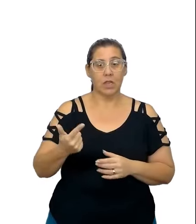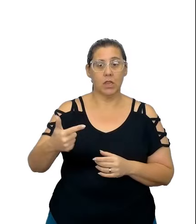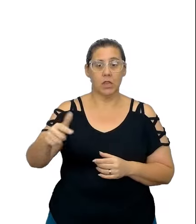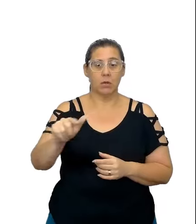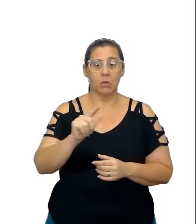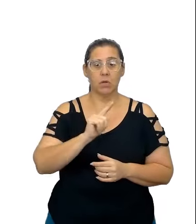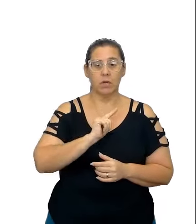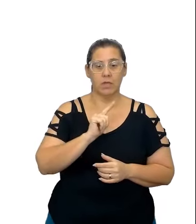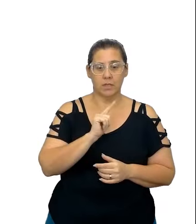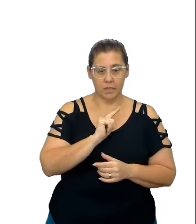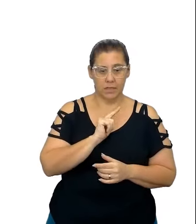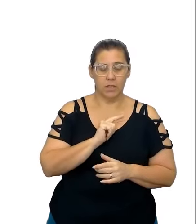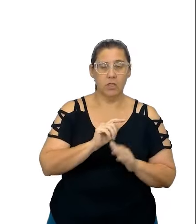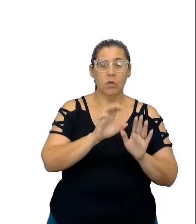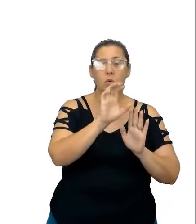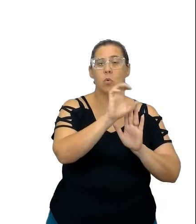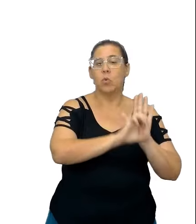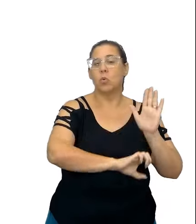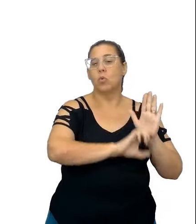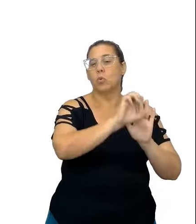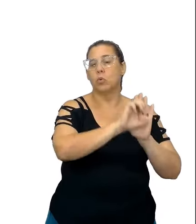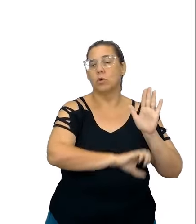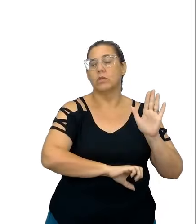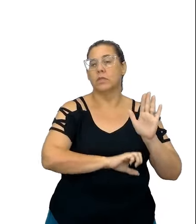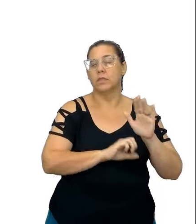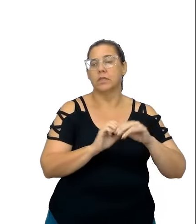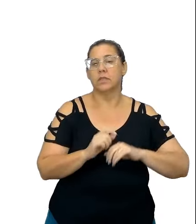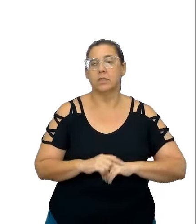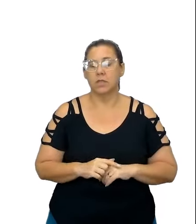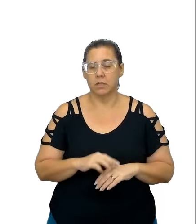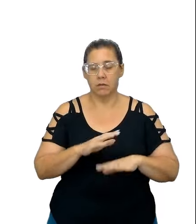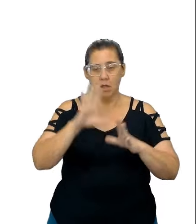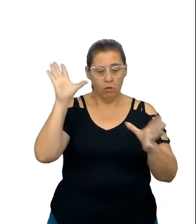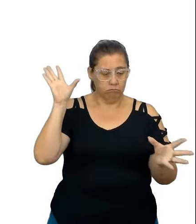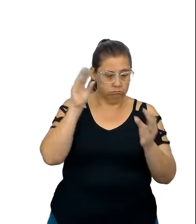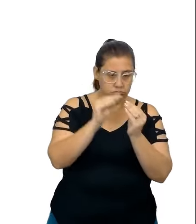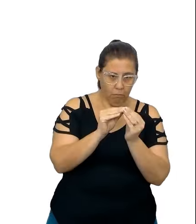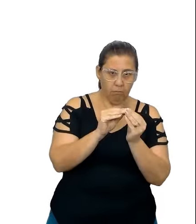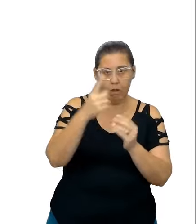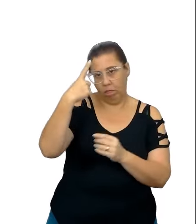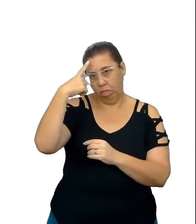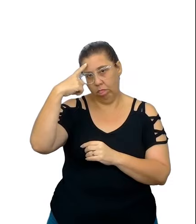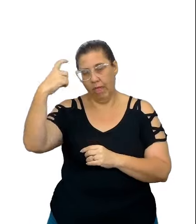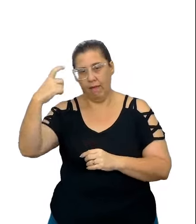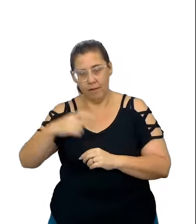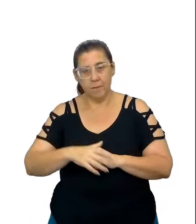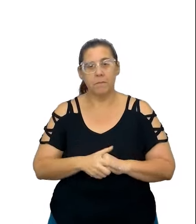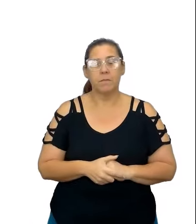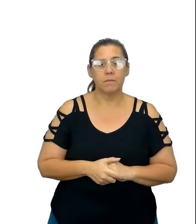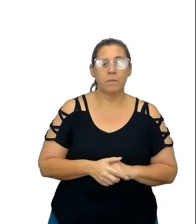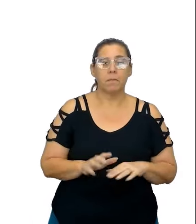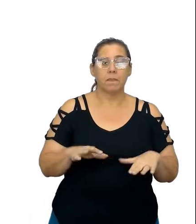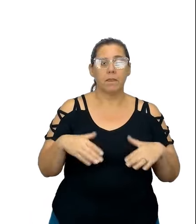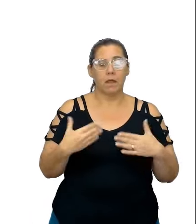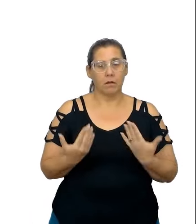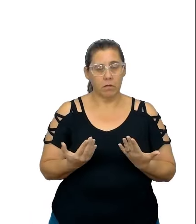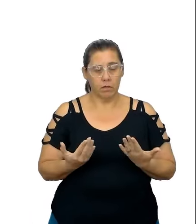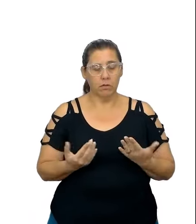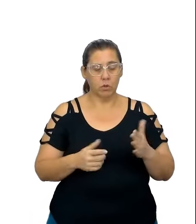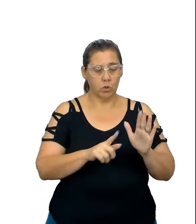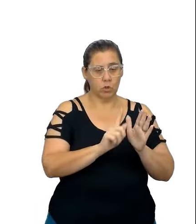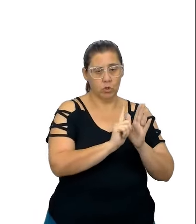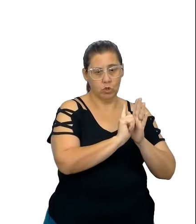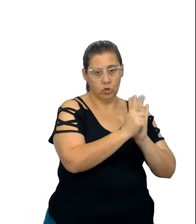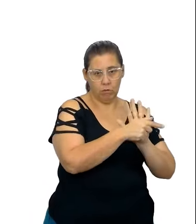seguida, já aparece um exercício em que eles vão sistematizar algumas ideias a respeito. Então, no gênero textual meme, há